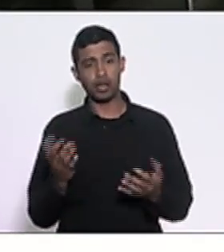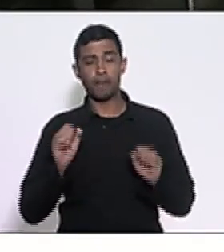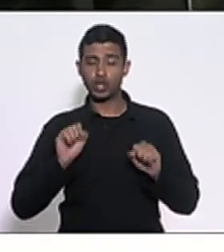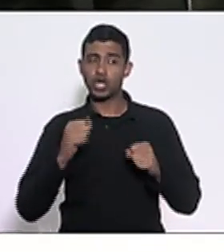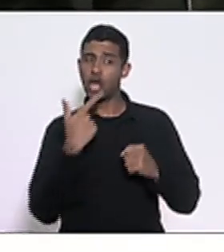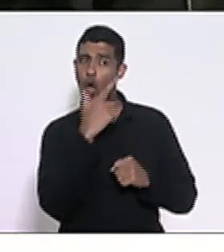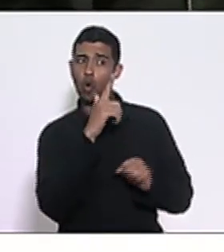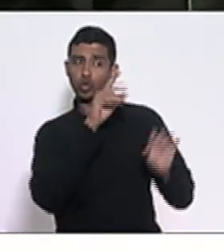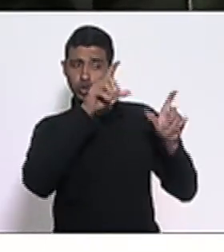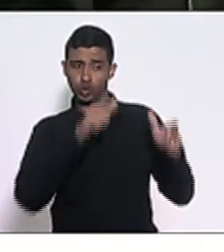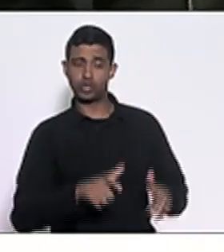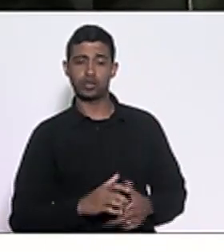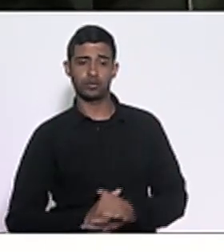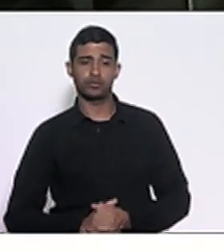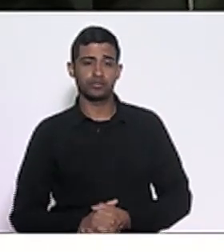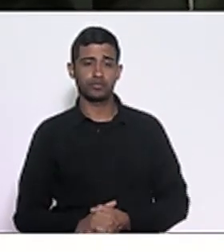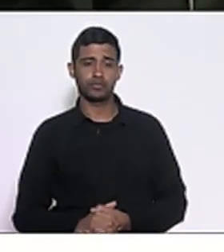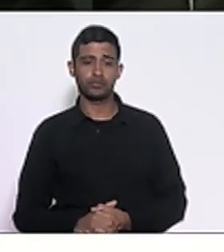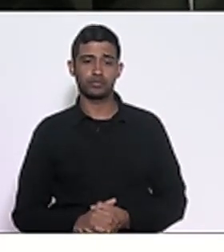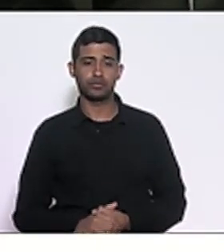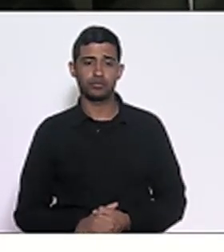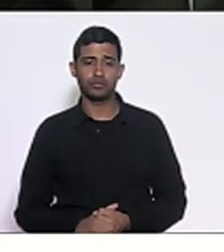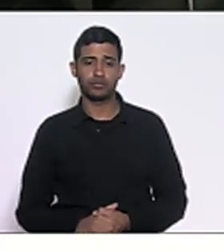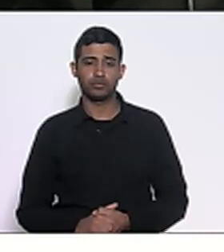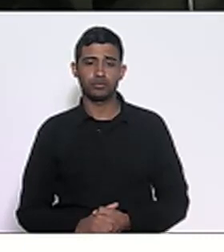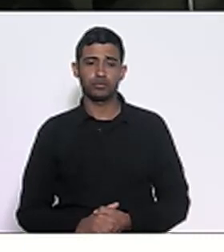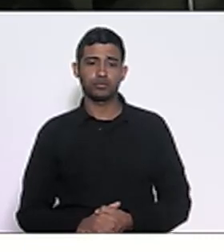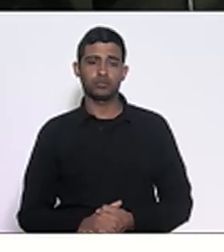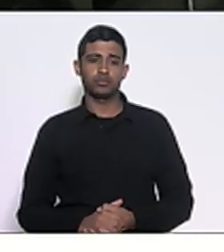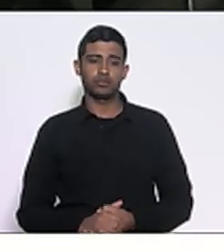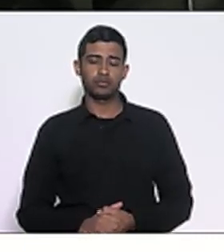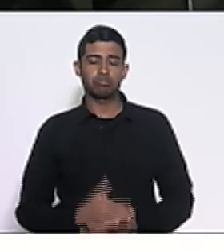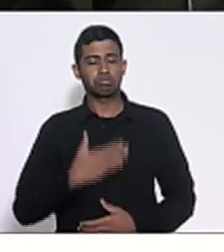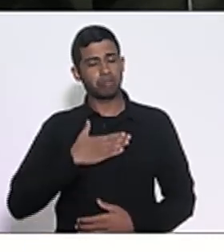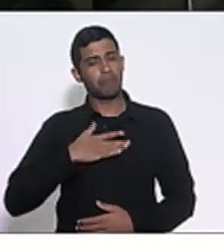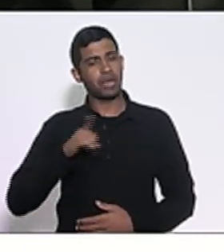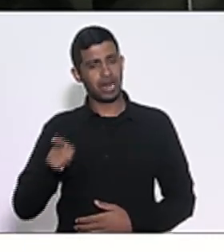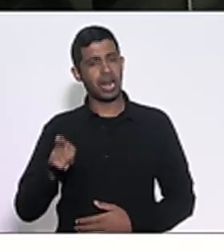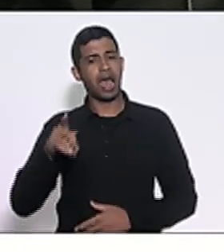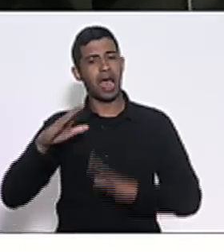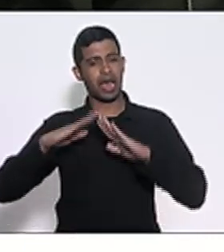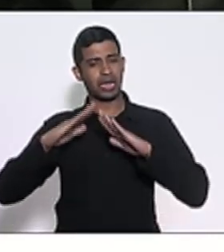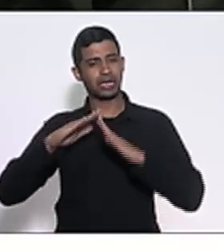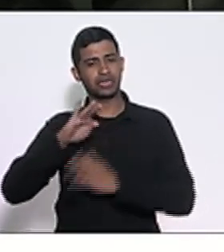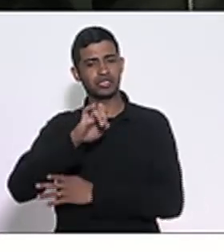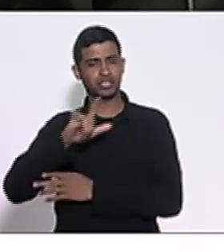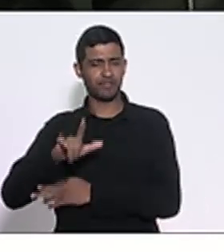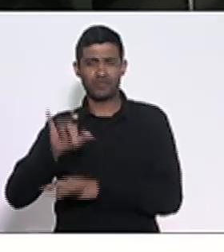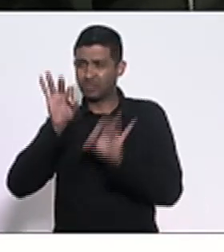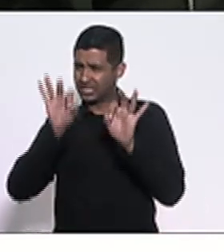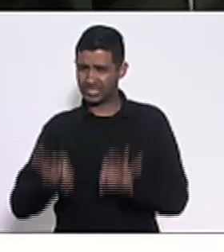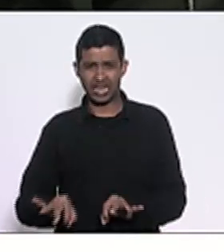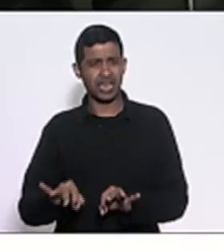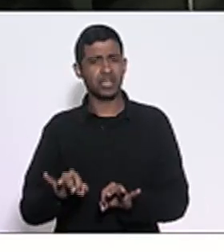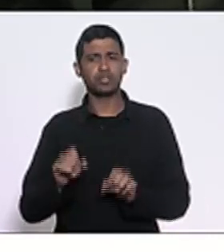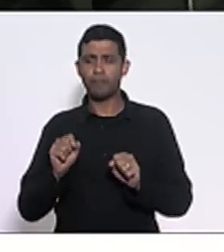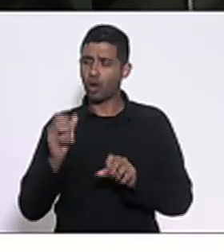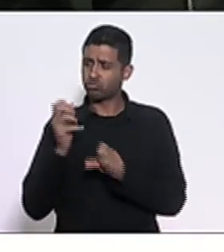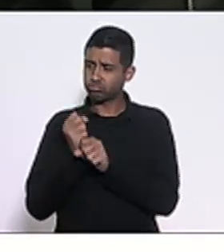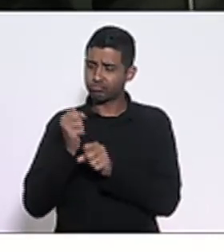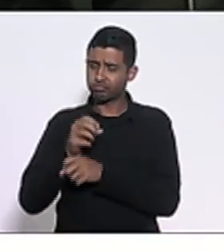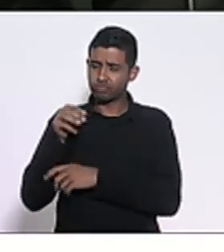lugar, mas é um lugar, para mim, mais adequado. Isso não é uma questão matemática, faz a equação e define onde